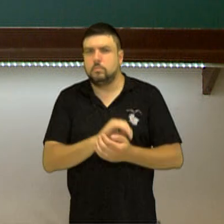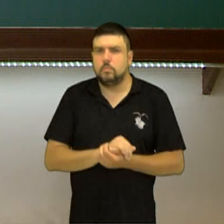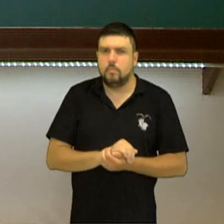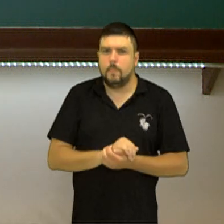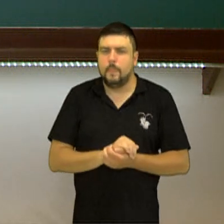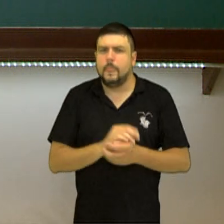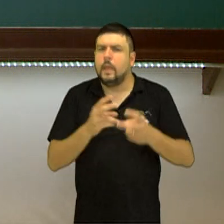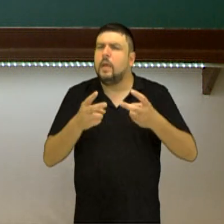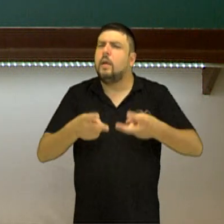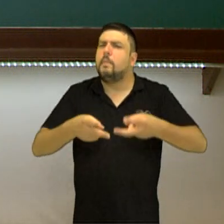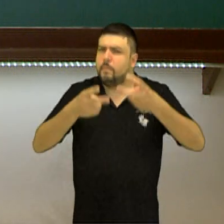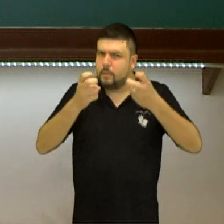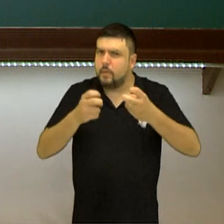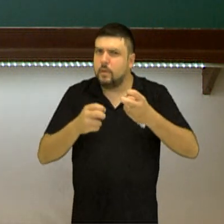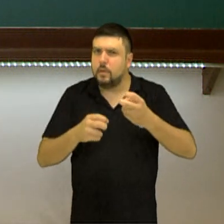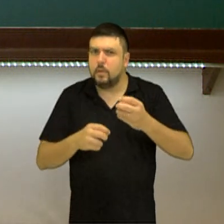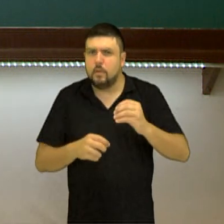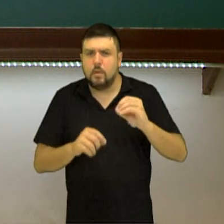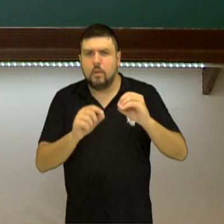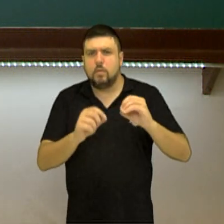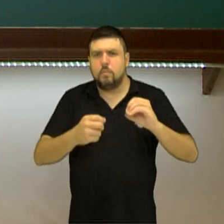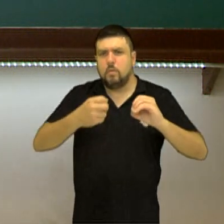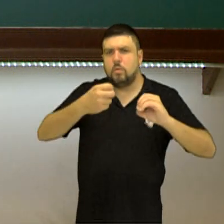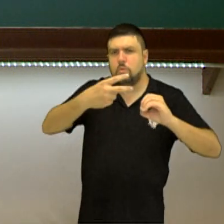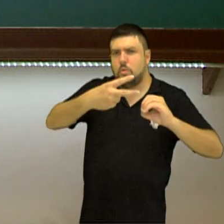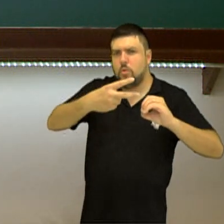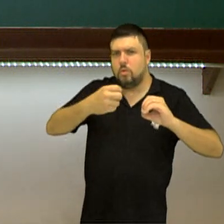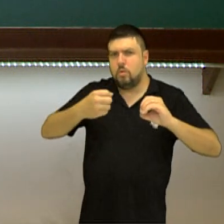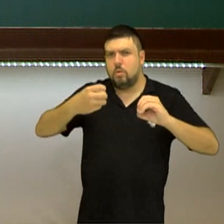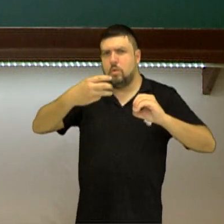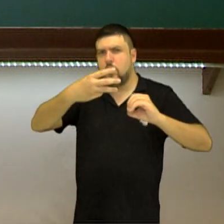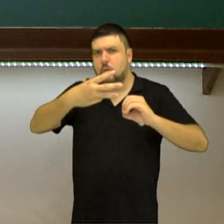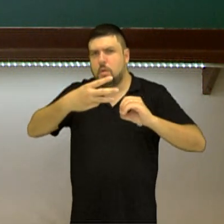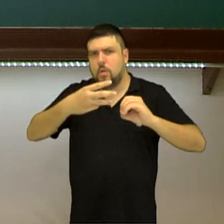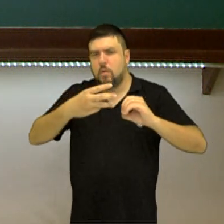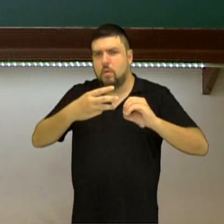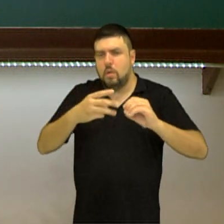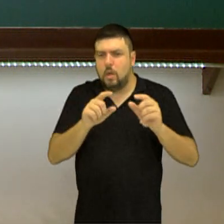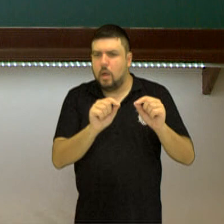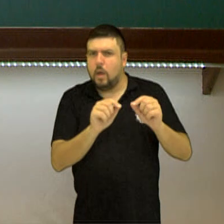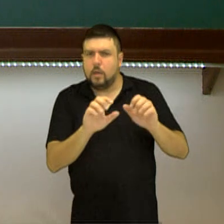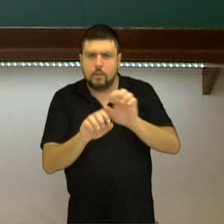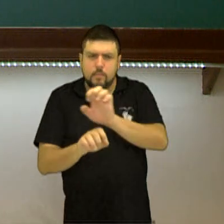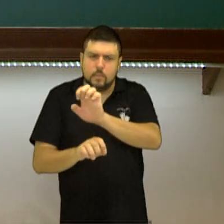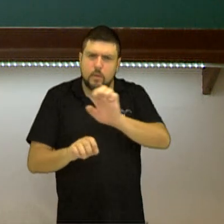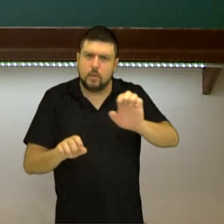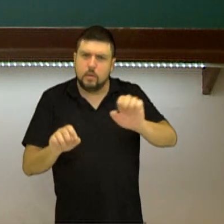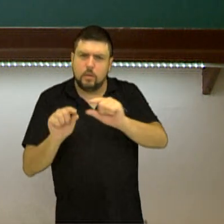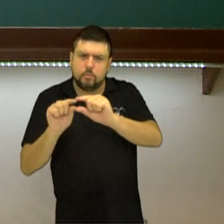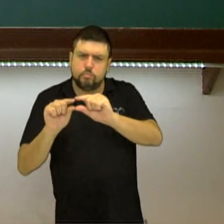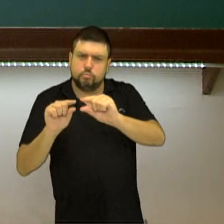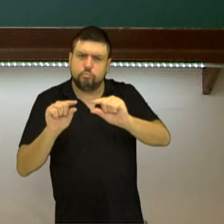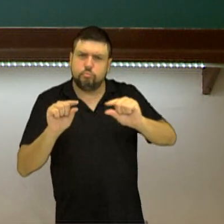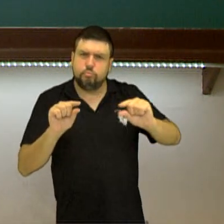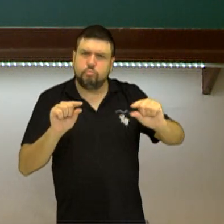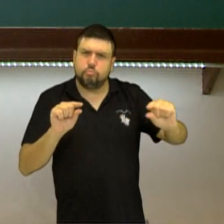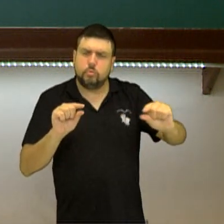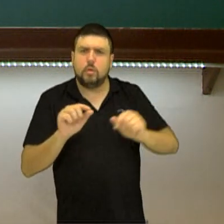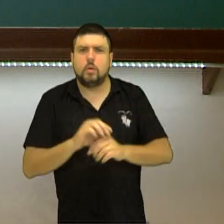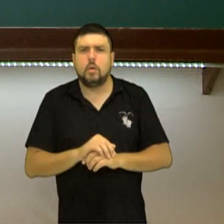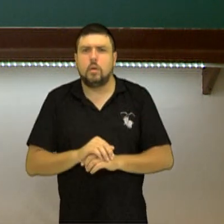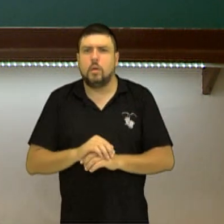né? Então quer dizer que algarismos que estiverem mais à esquerda têm maior classe, maior